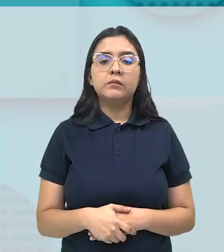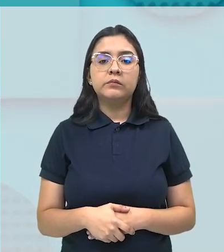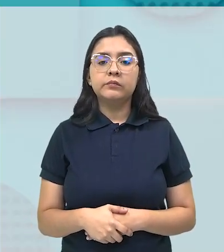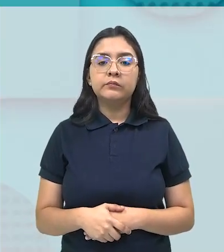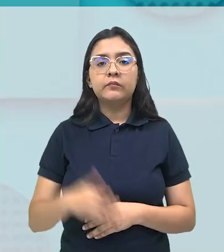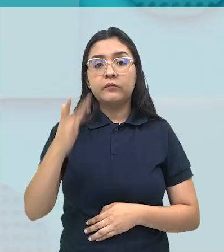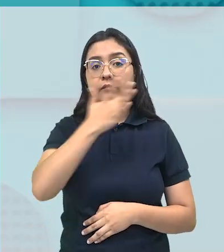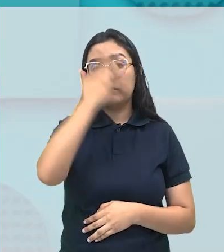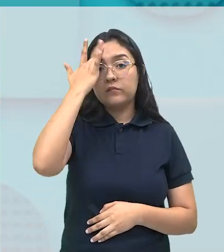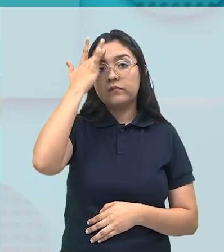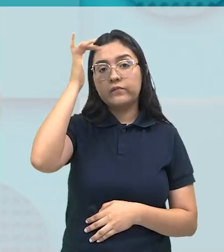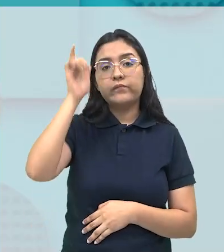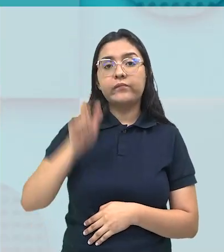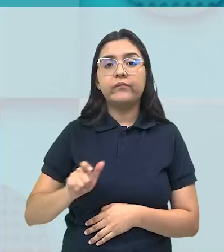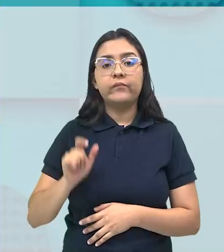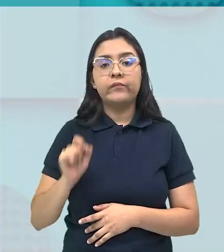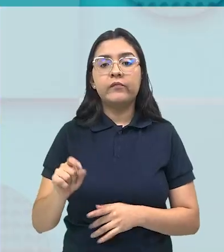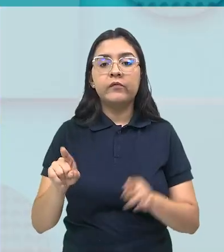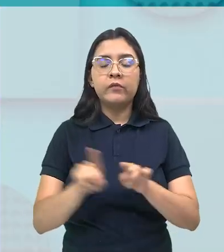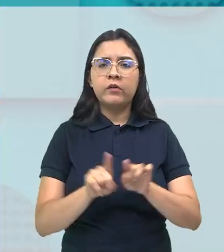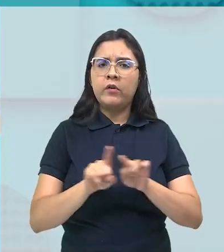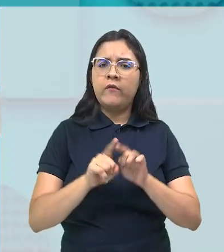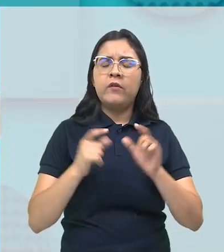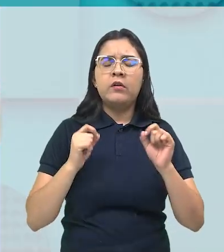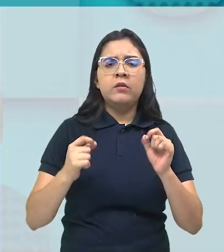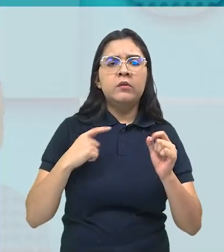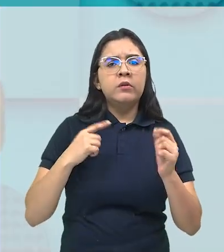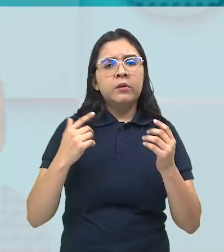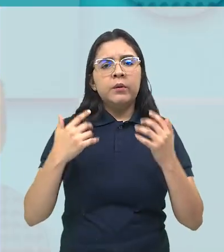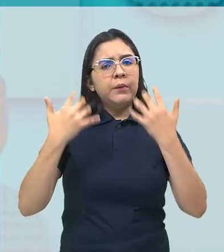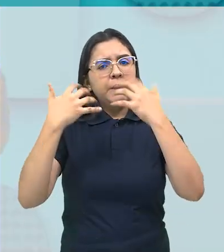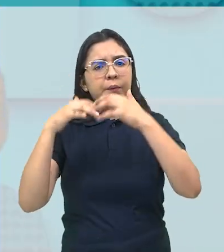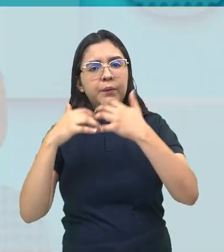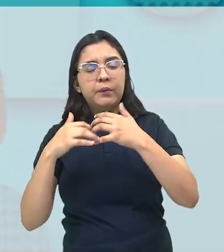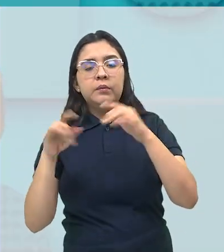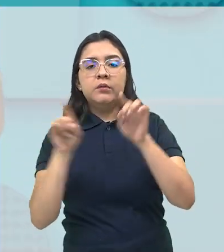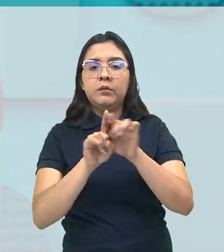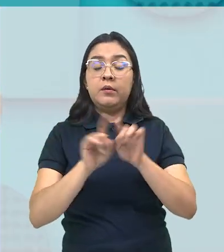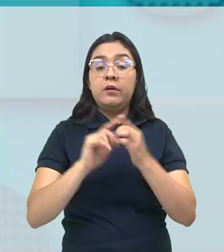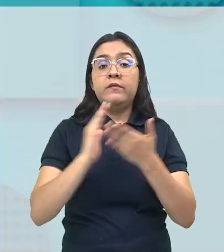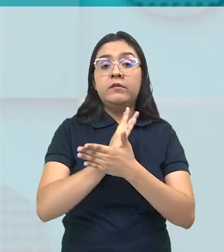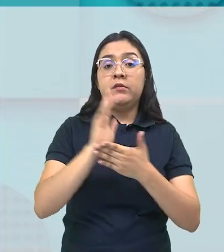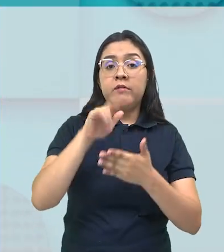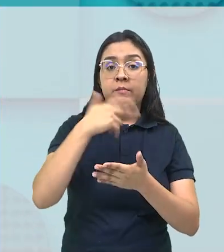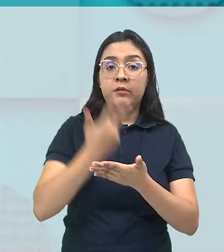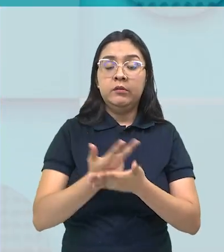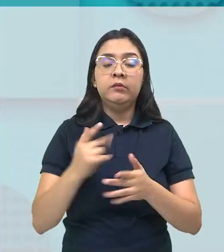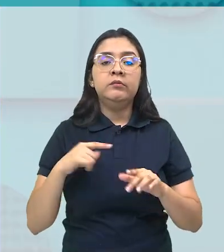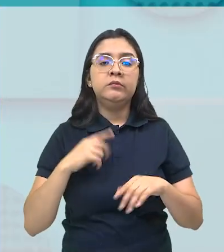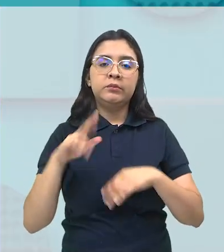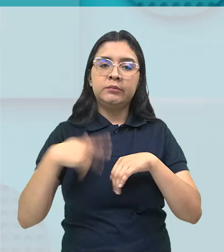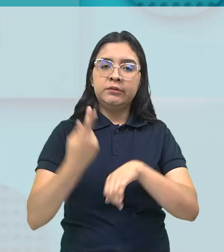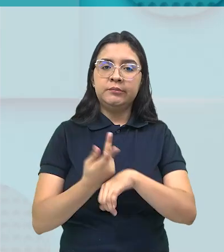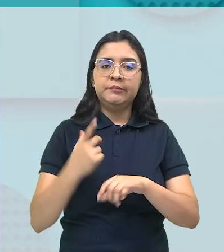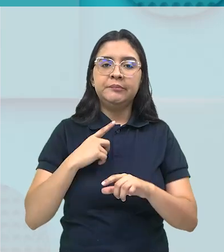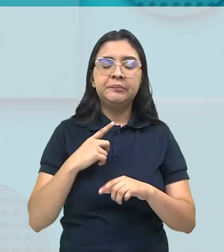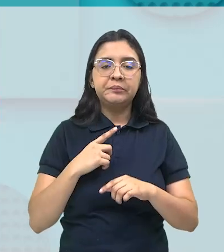A pessoa vai ficando confusa ou acaba até perdendo a consciência, né? Mas isso depois de um